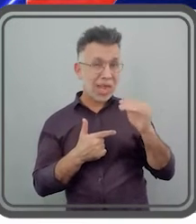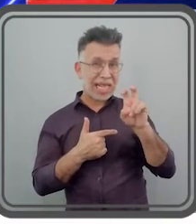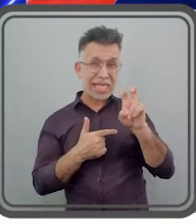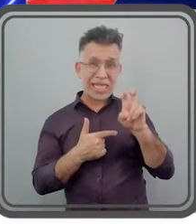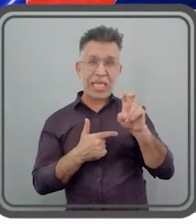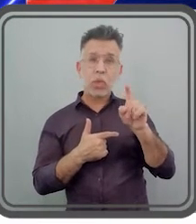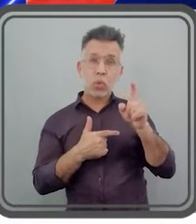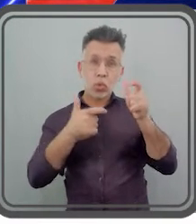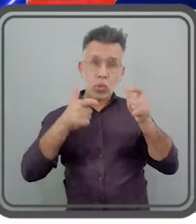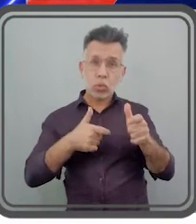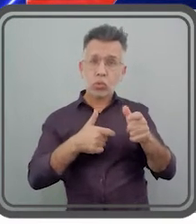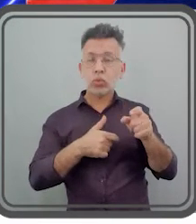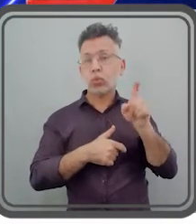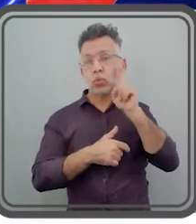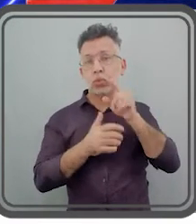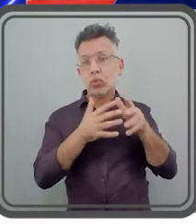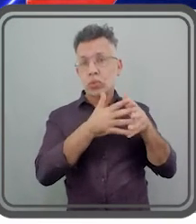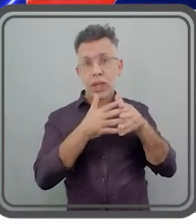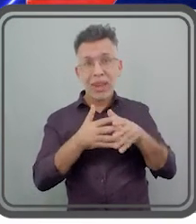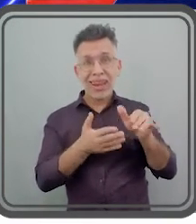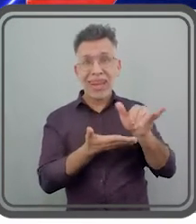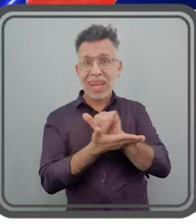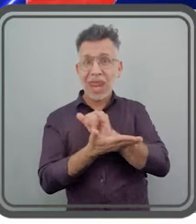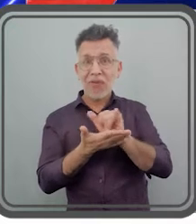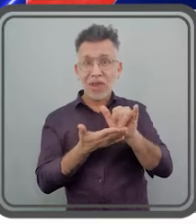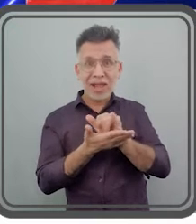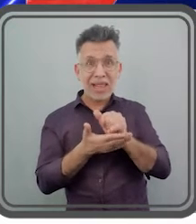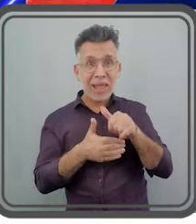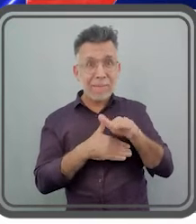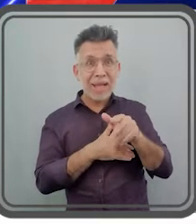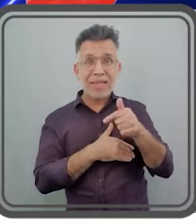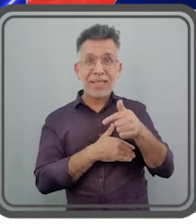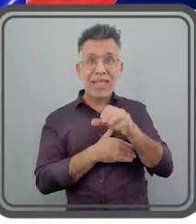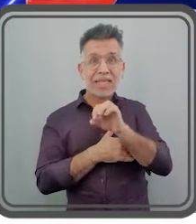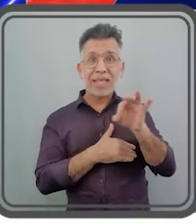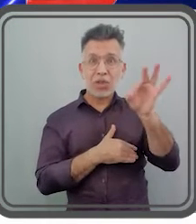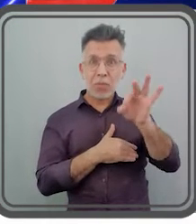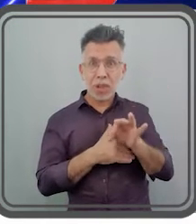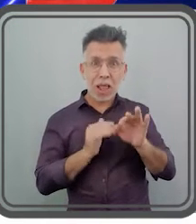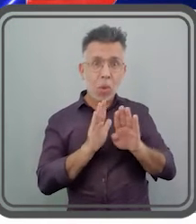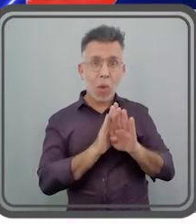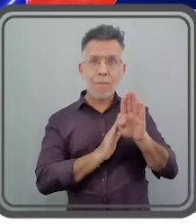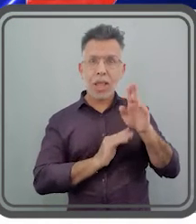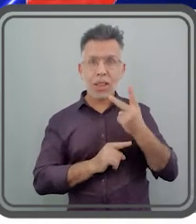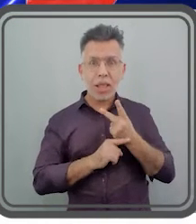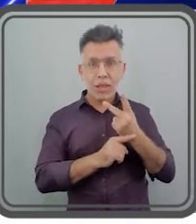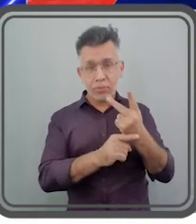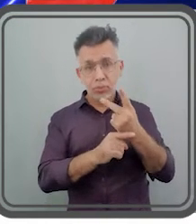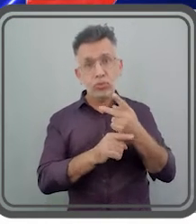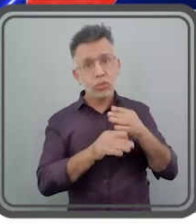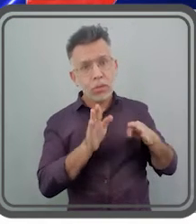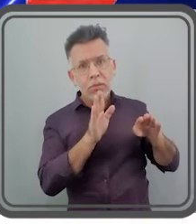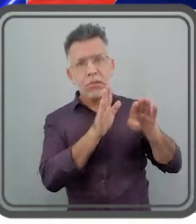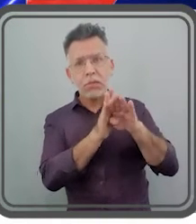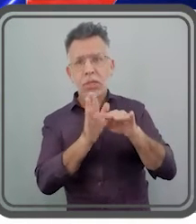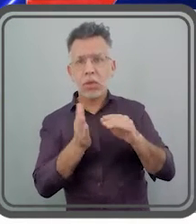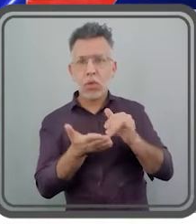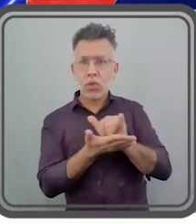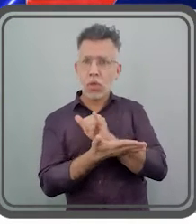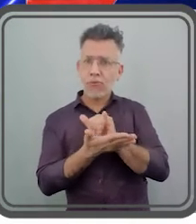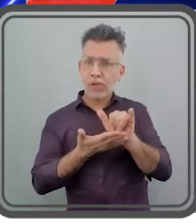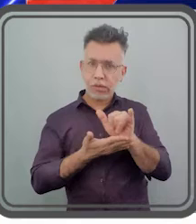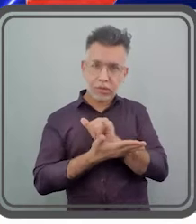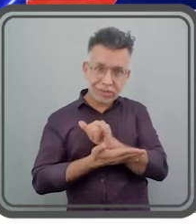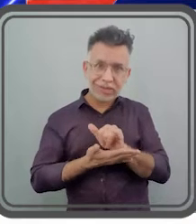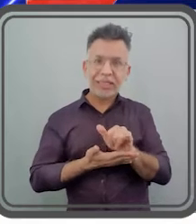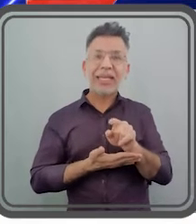da esteve cinco destinos nos Estados Unidos tem que sendo que Nova York teve mais diferentes por cento o aumento de buscas Cristina Nova York já que